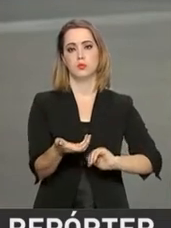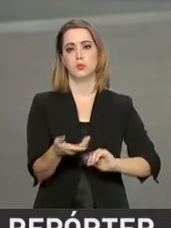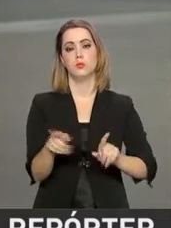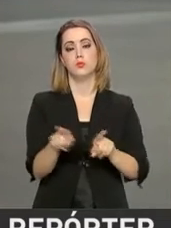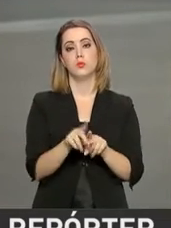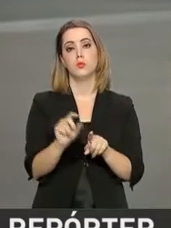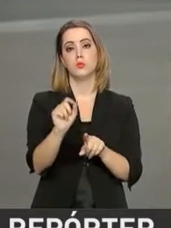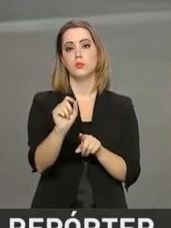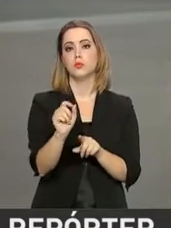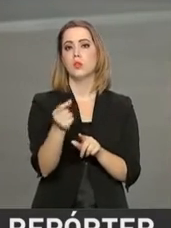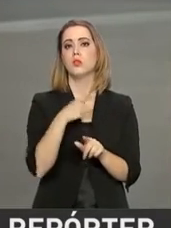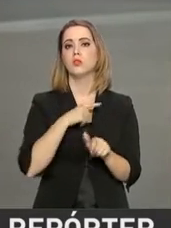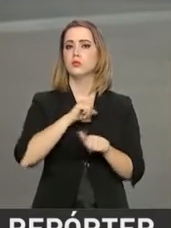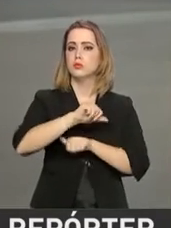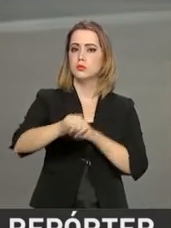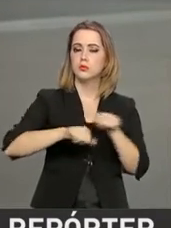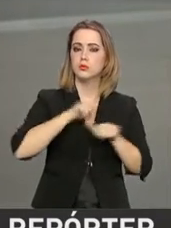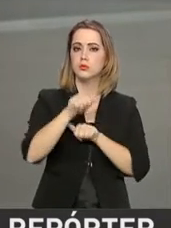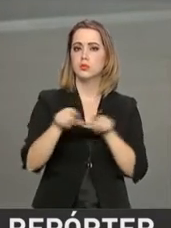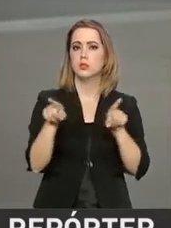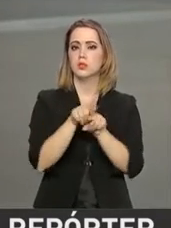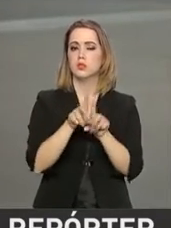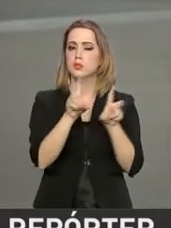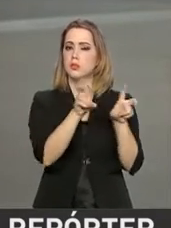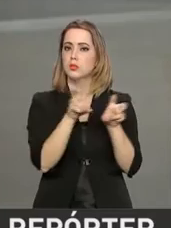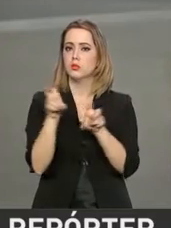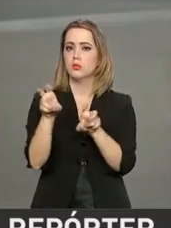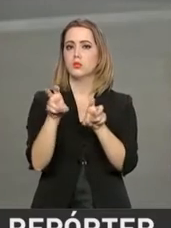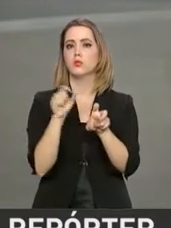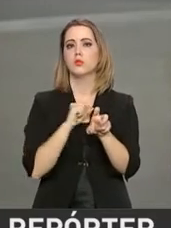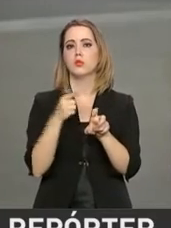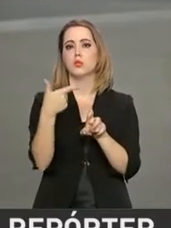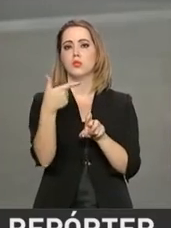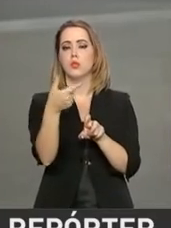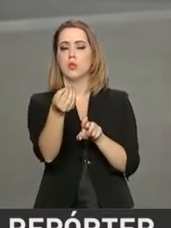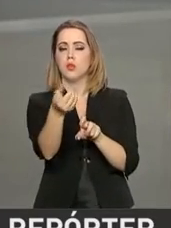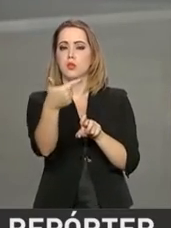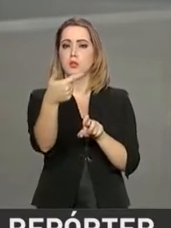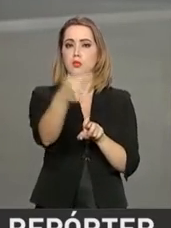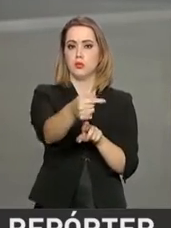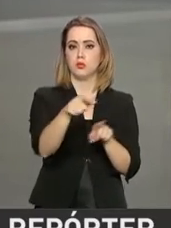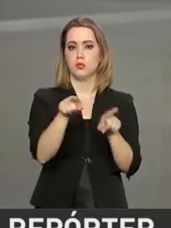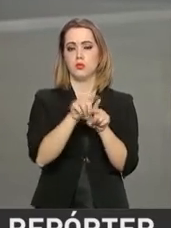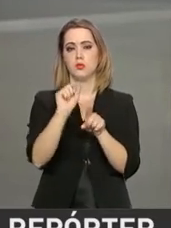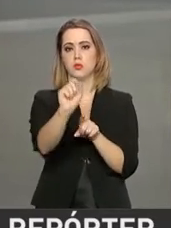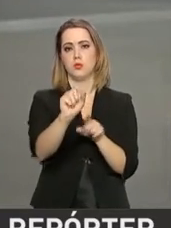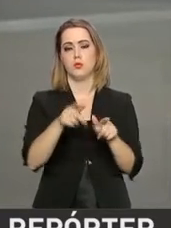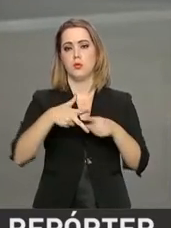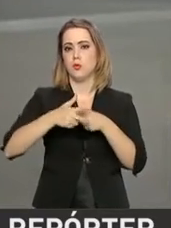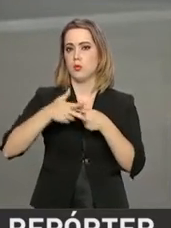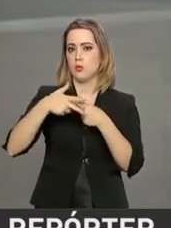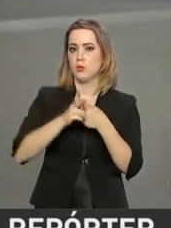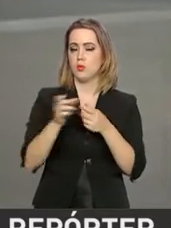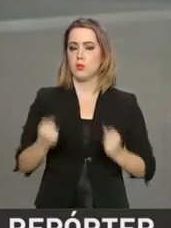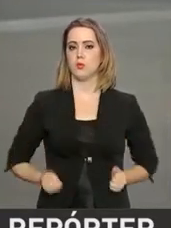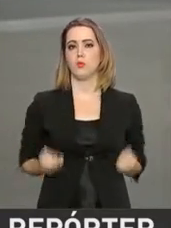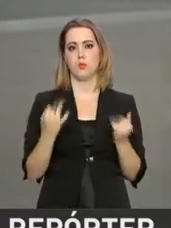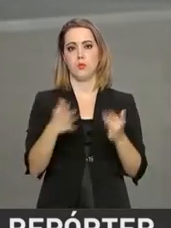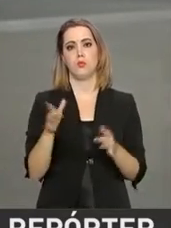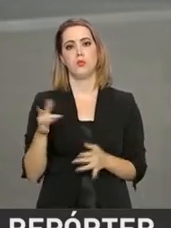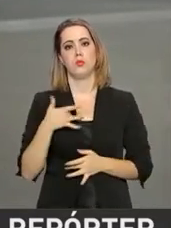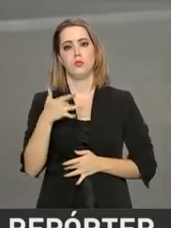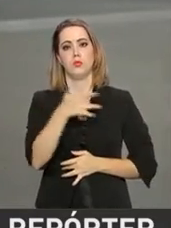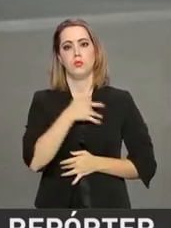Nacional. Entre essas mudanças estão as seguintes. Para 2017, a correção de gastos para as áreas de saúde